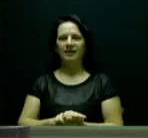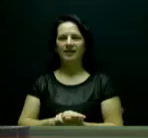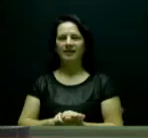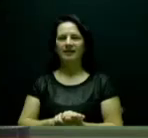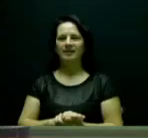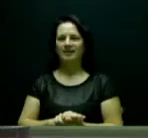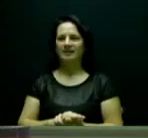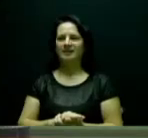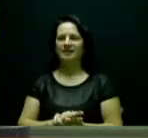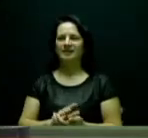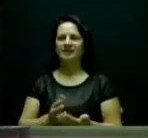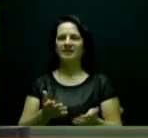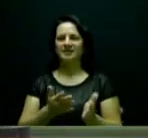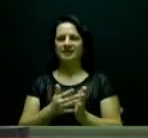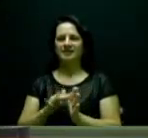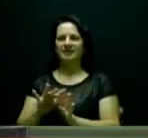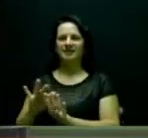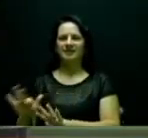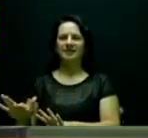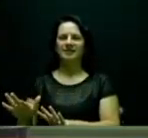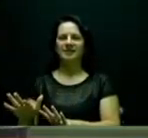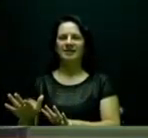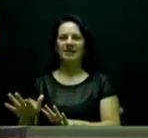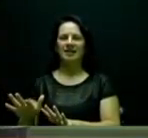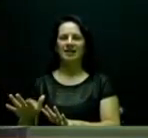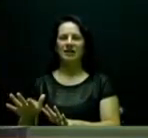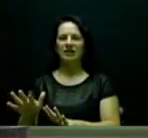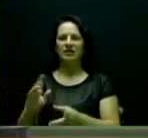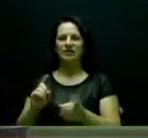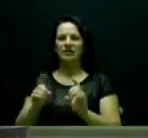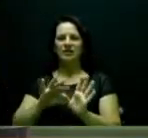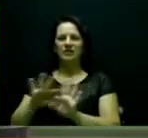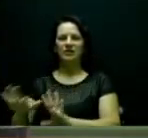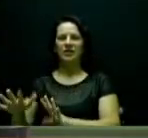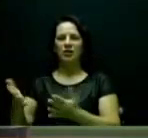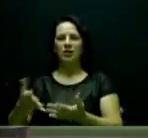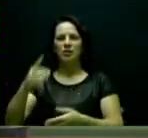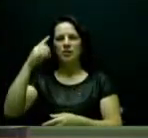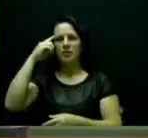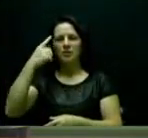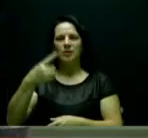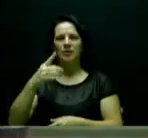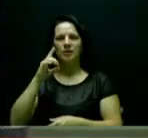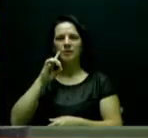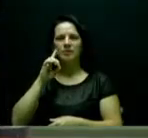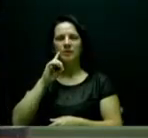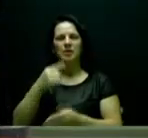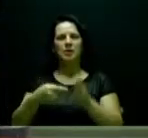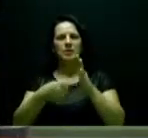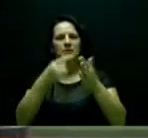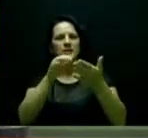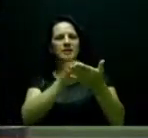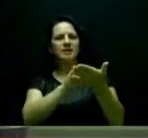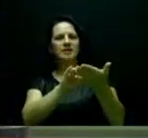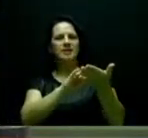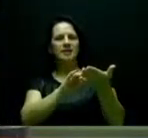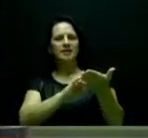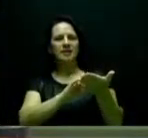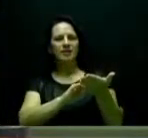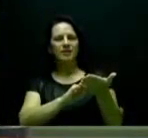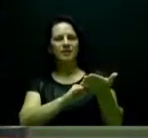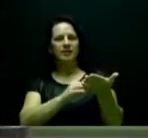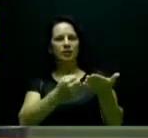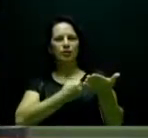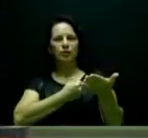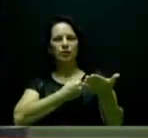Esgotado o horário regimental reservado ao expediente dos senhores vereadores, solicito ao senhor primeiro secretário que